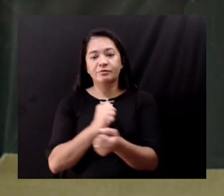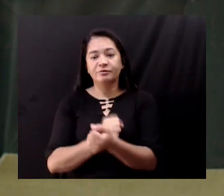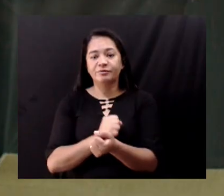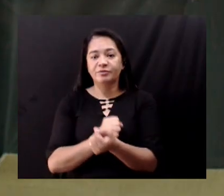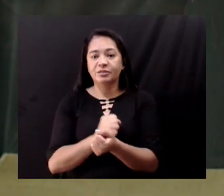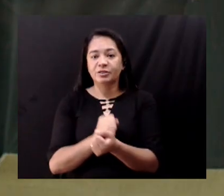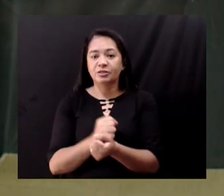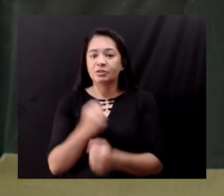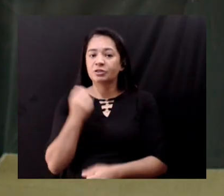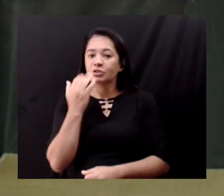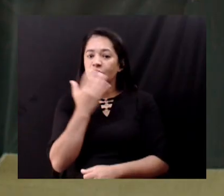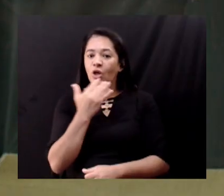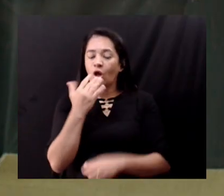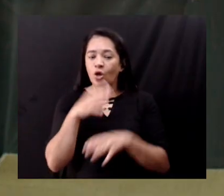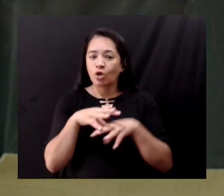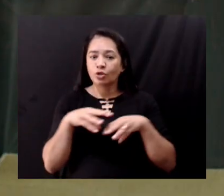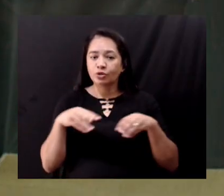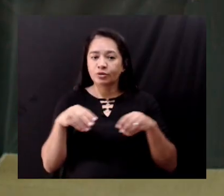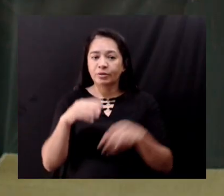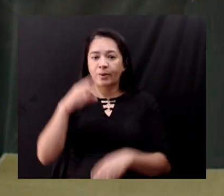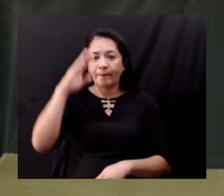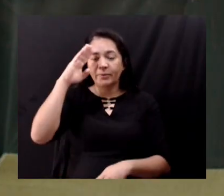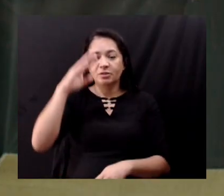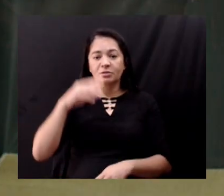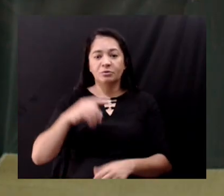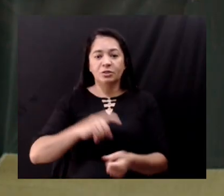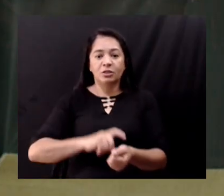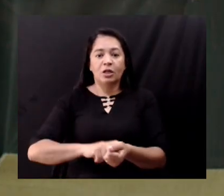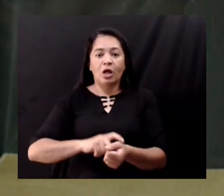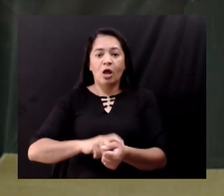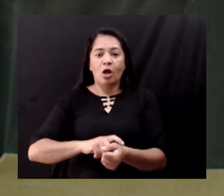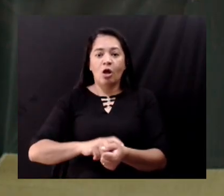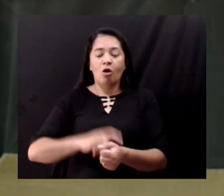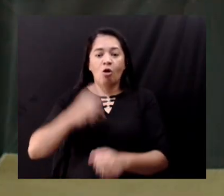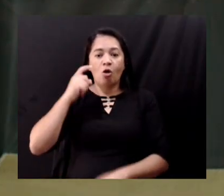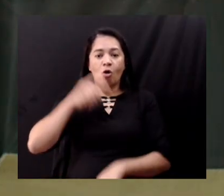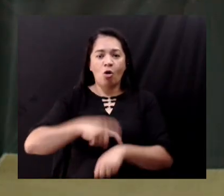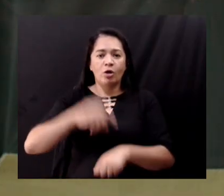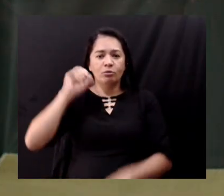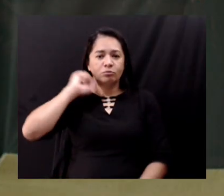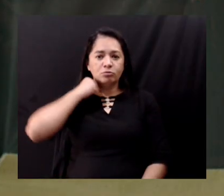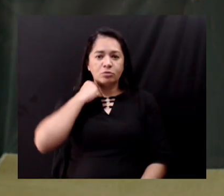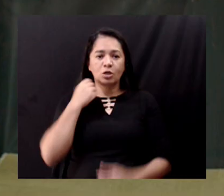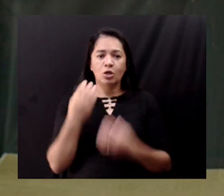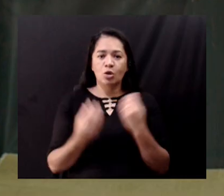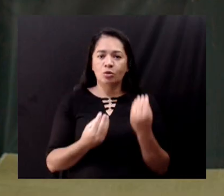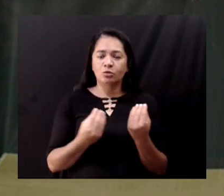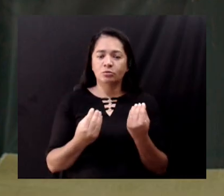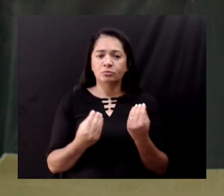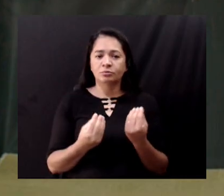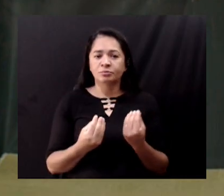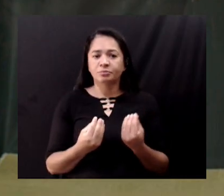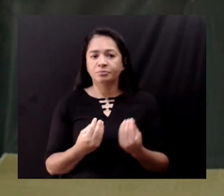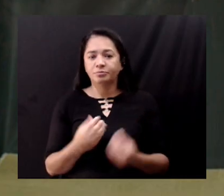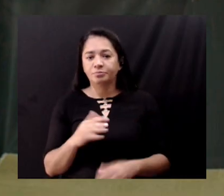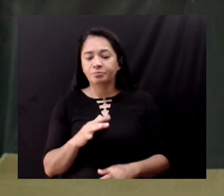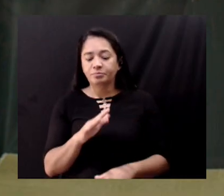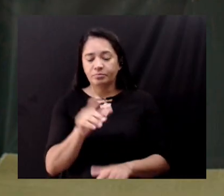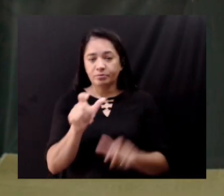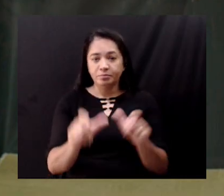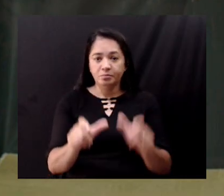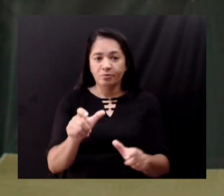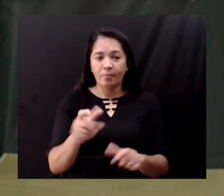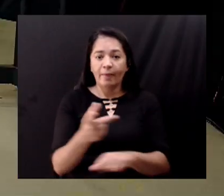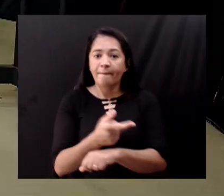da psicologia, como isso é visto? Existe aí uma explicação para o fato de que muitas vezes as pessoas buscam comida